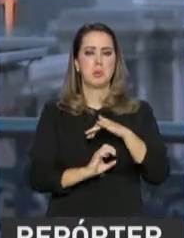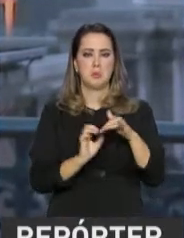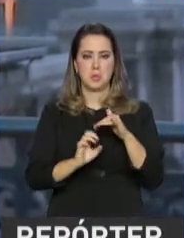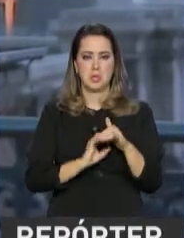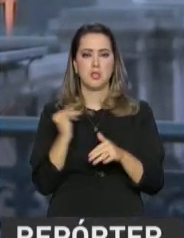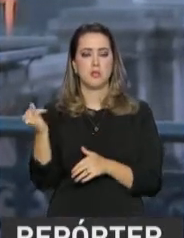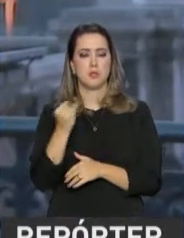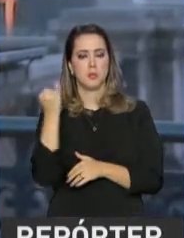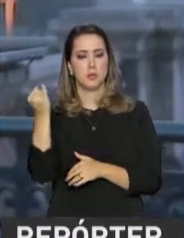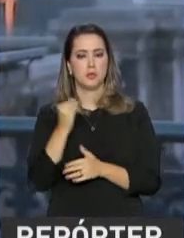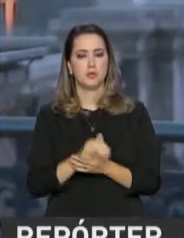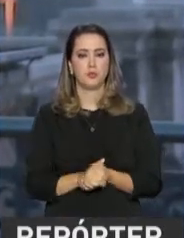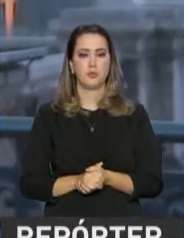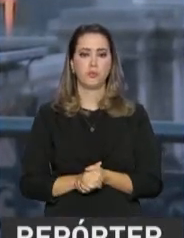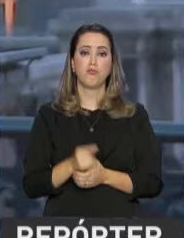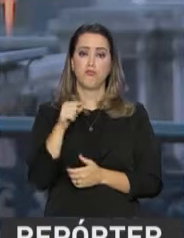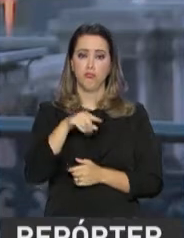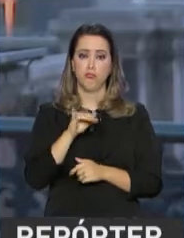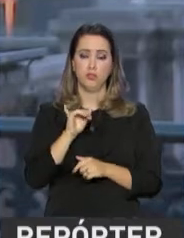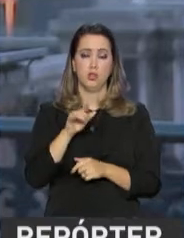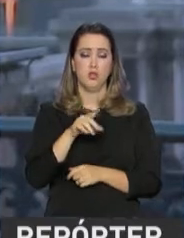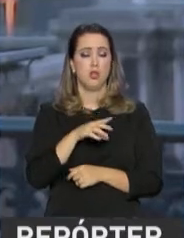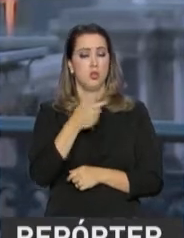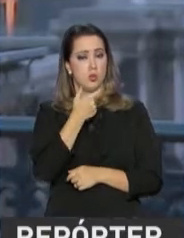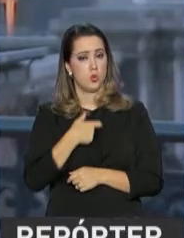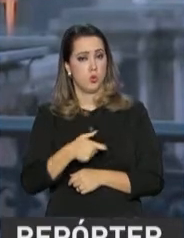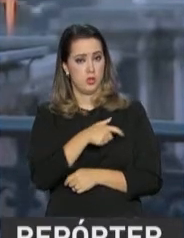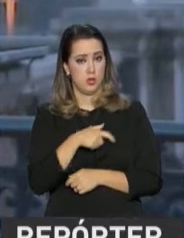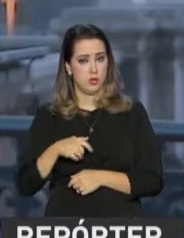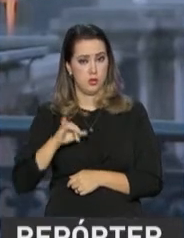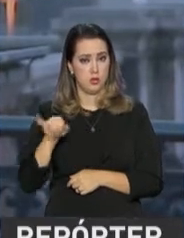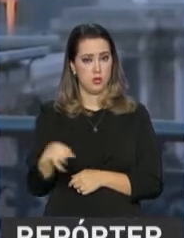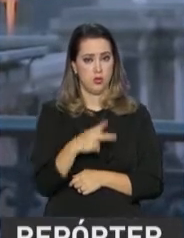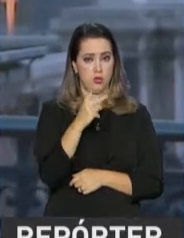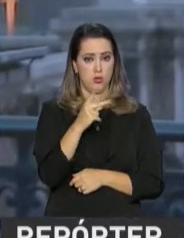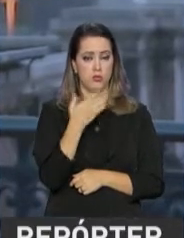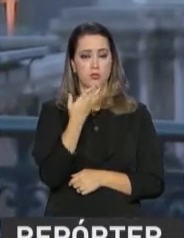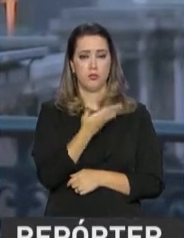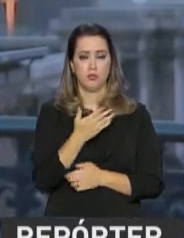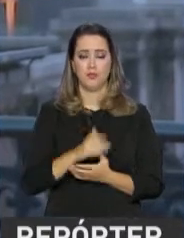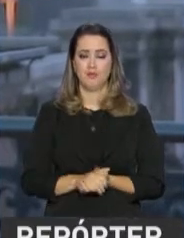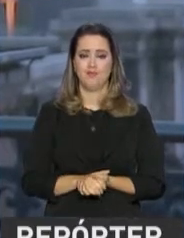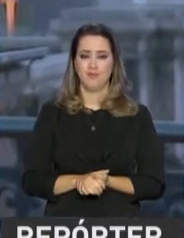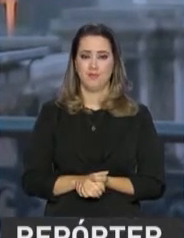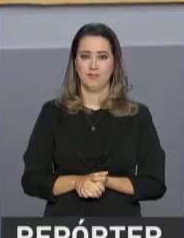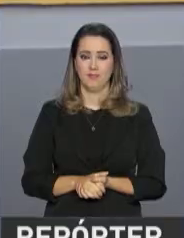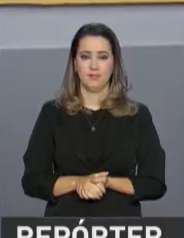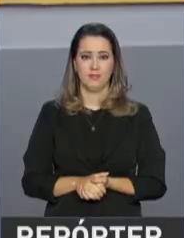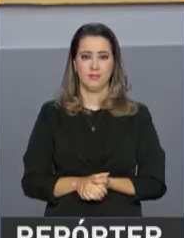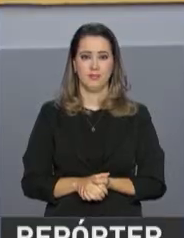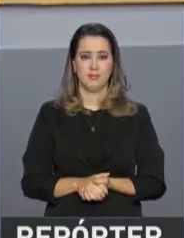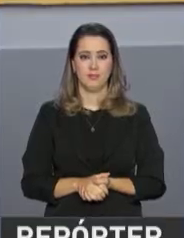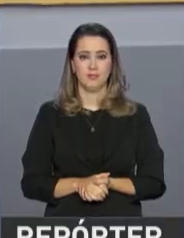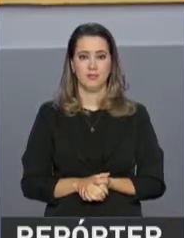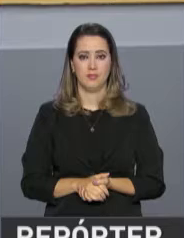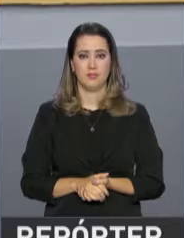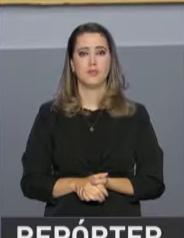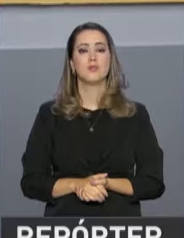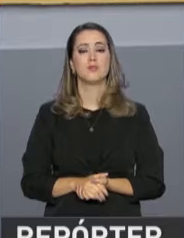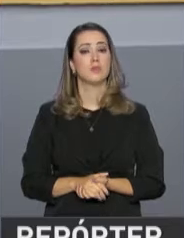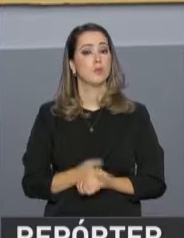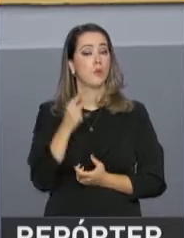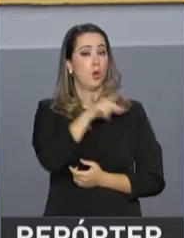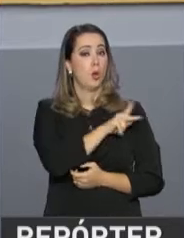investidores de zurique na suíça joão pedro neto para a tv nbr além do presidente